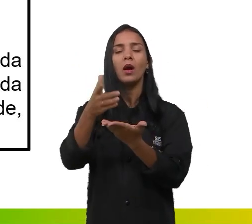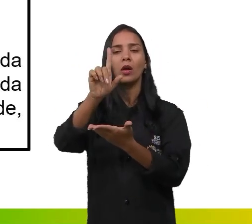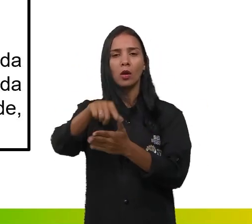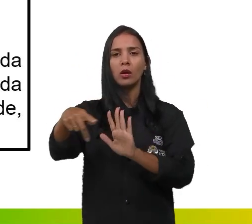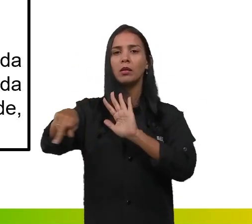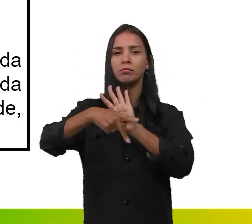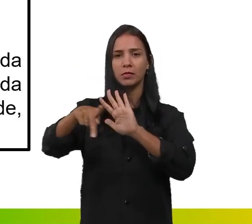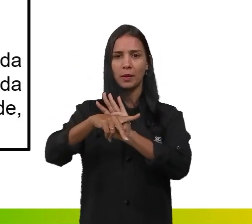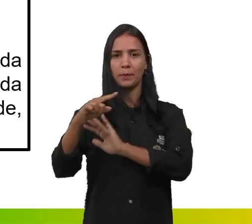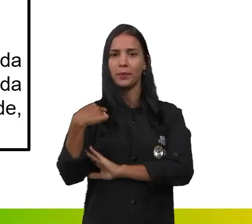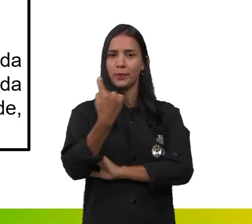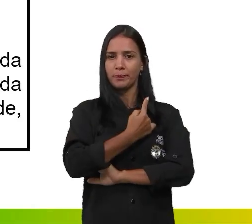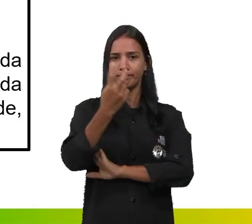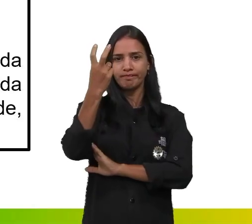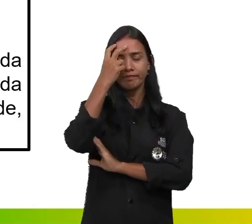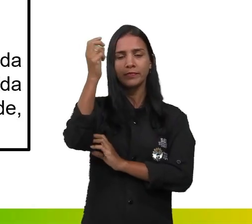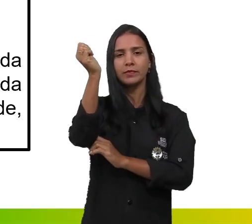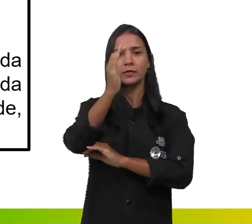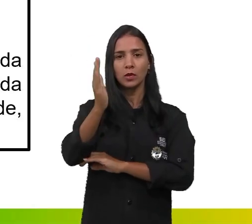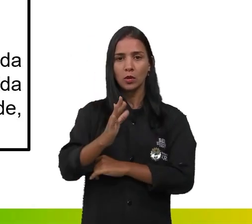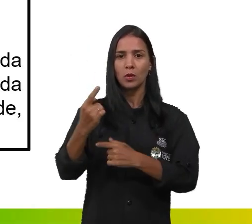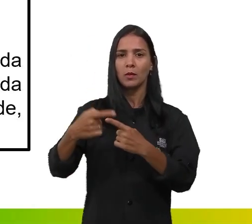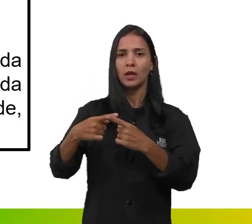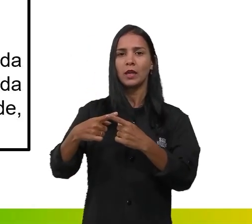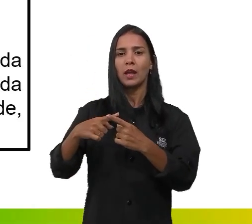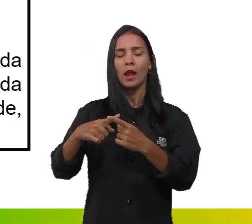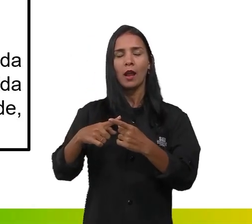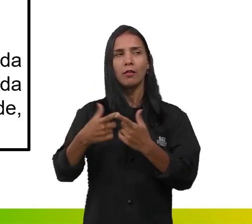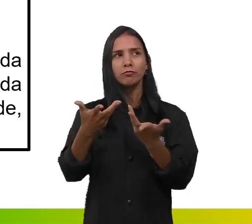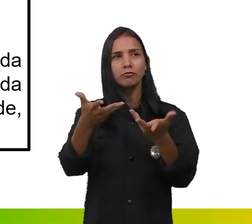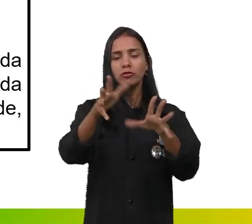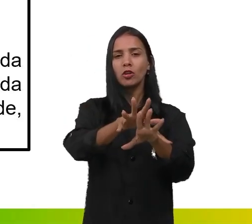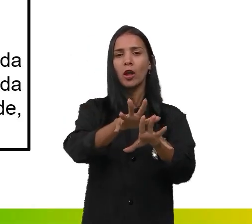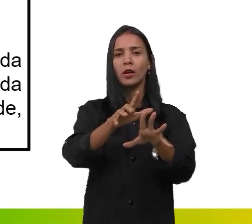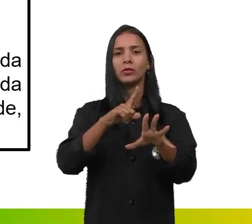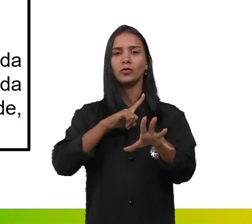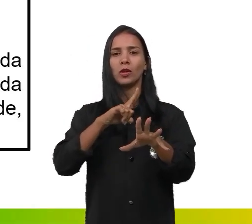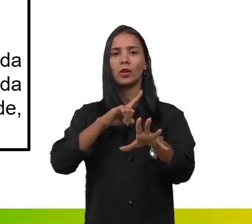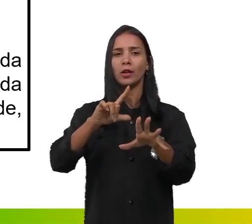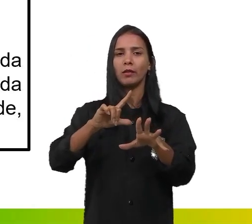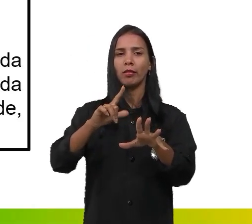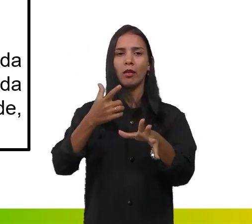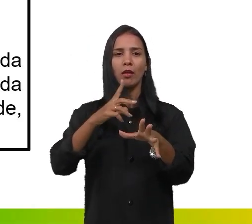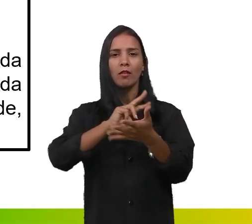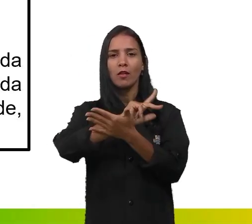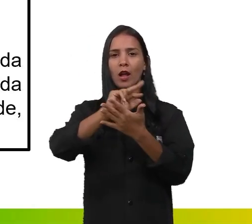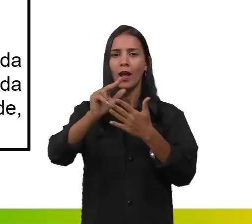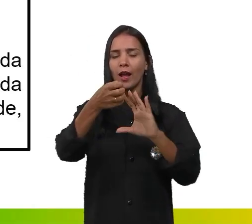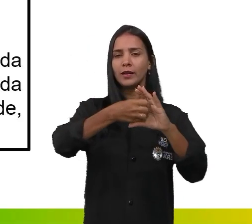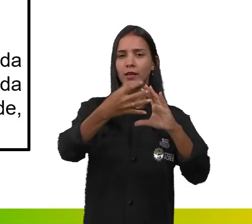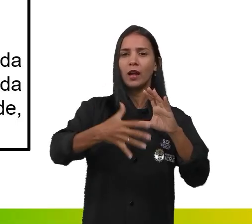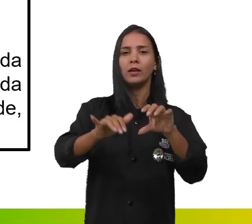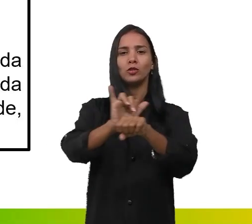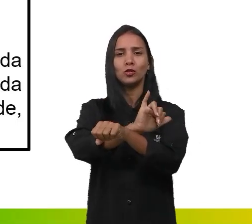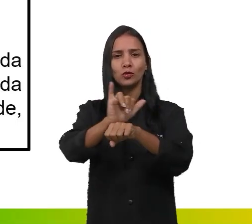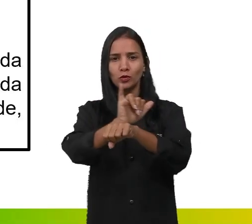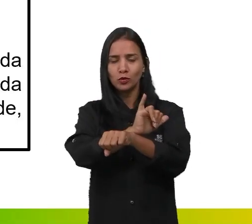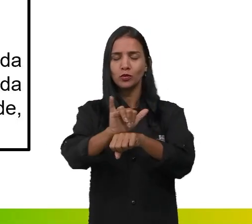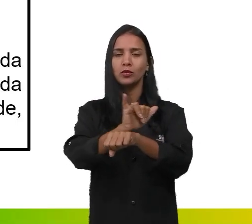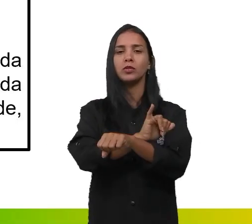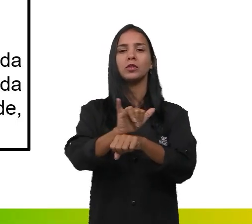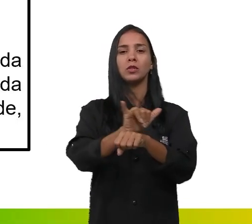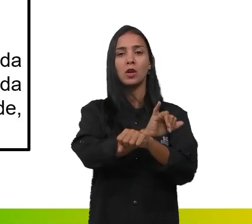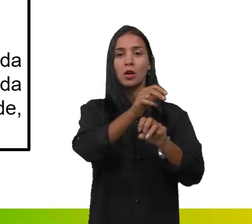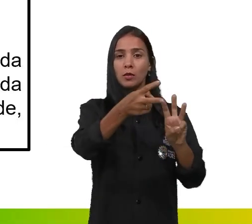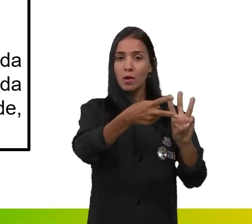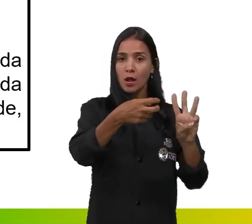que é diferente, aquilo que é de fora, e passa a incluir esses mecanismos produzidos